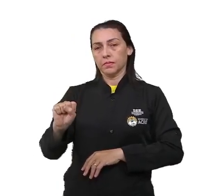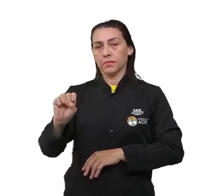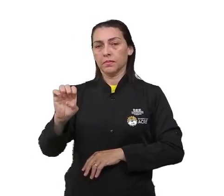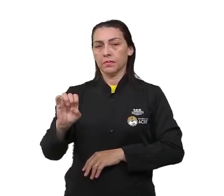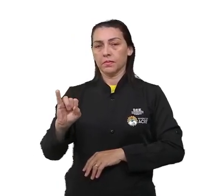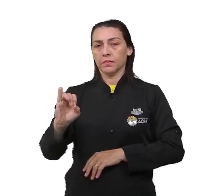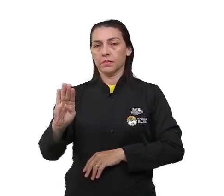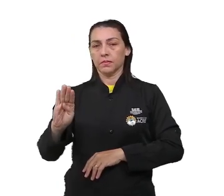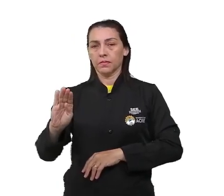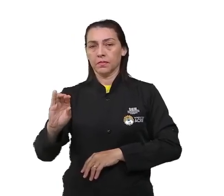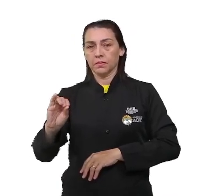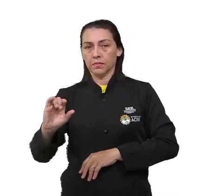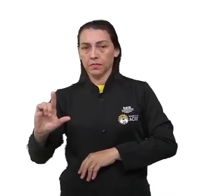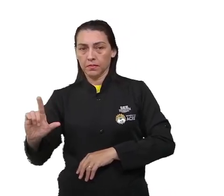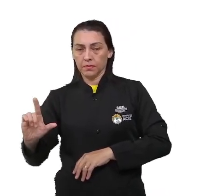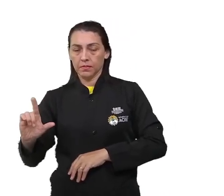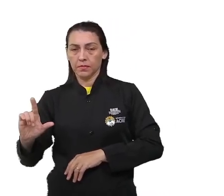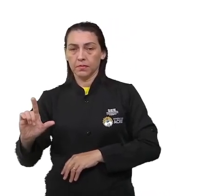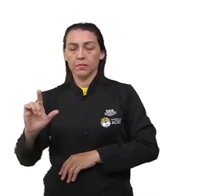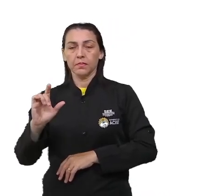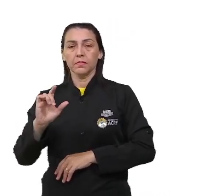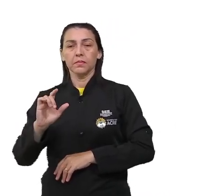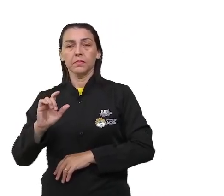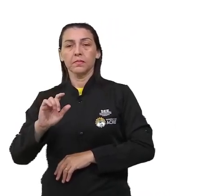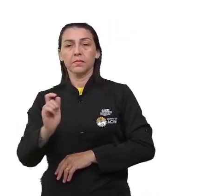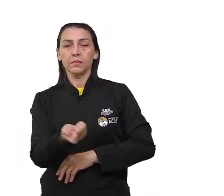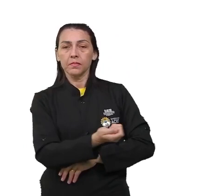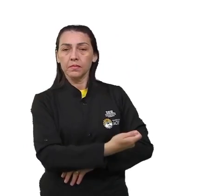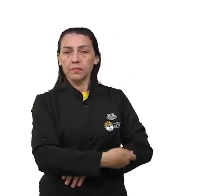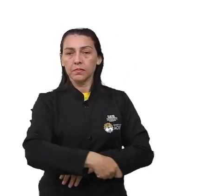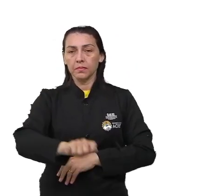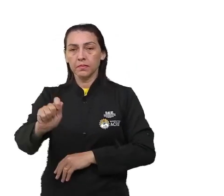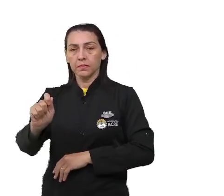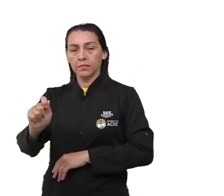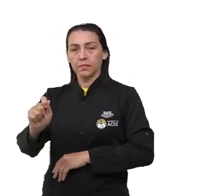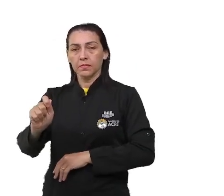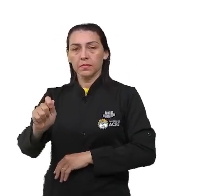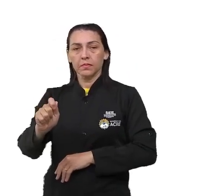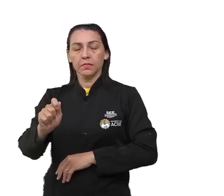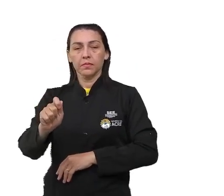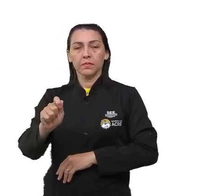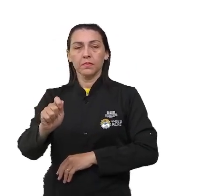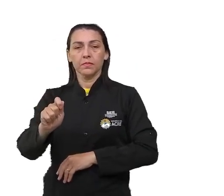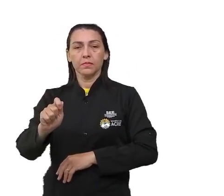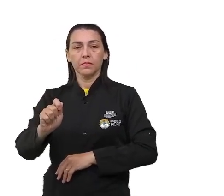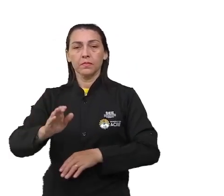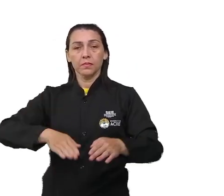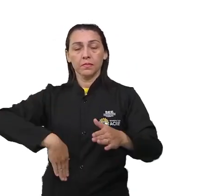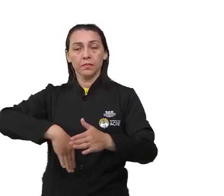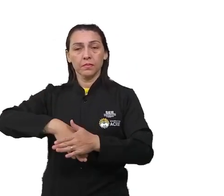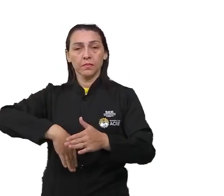Nós temos beisebol, o beisebol, tênis,